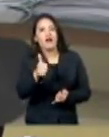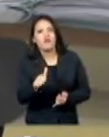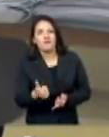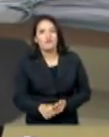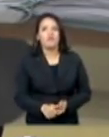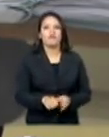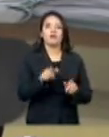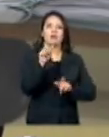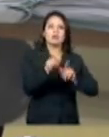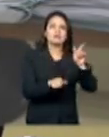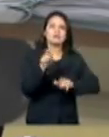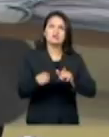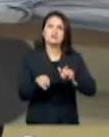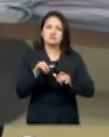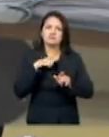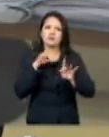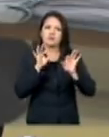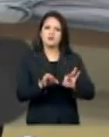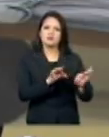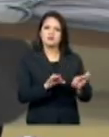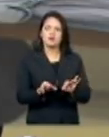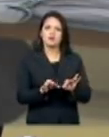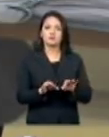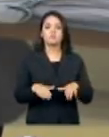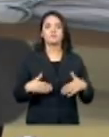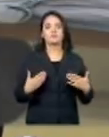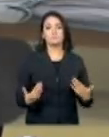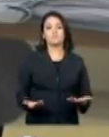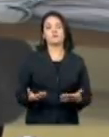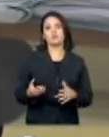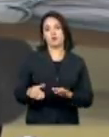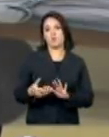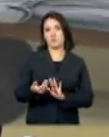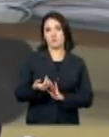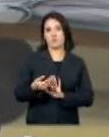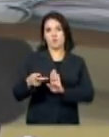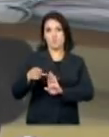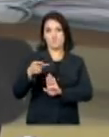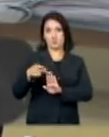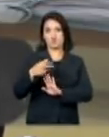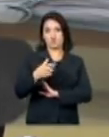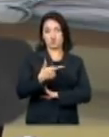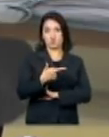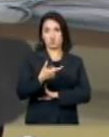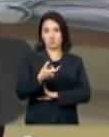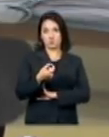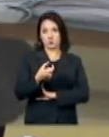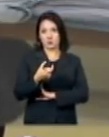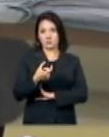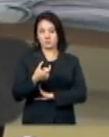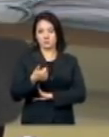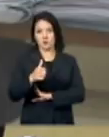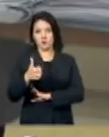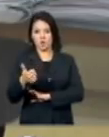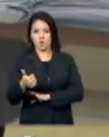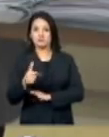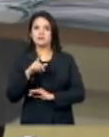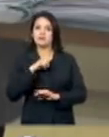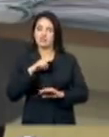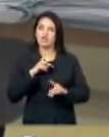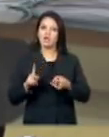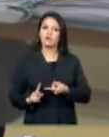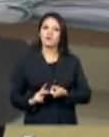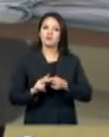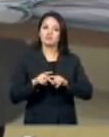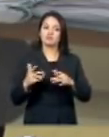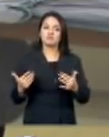aeronáutica é notório que este ano 2011 foi editado mais de cinco anos após a portaria que reconheceu a condição de